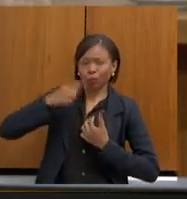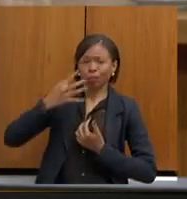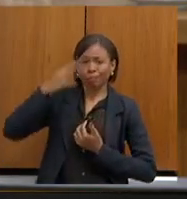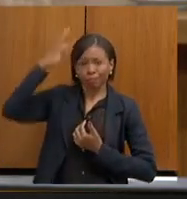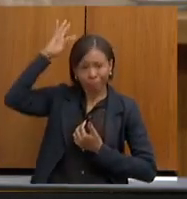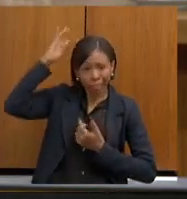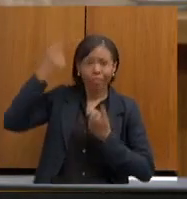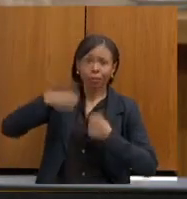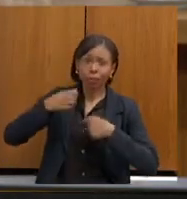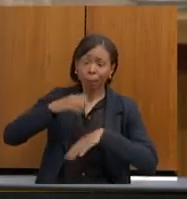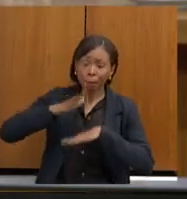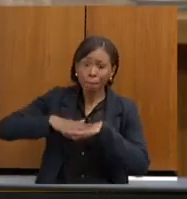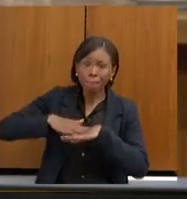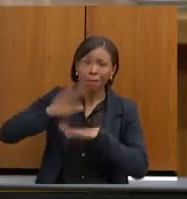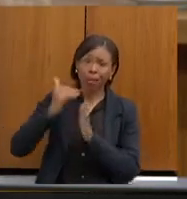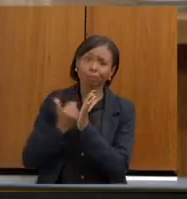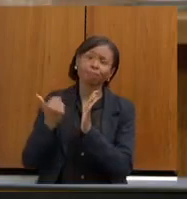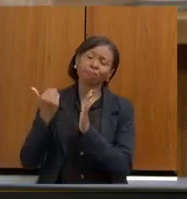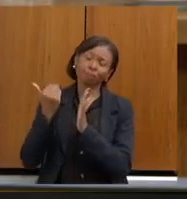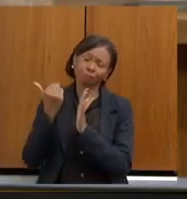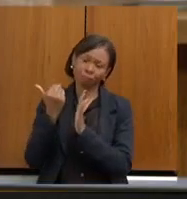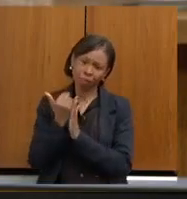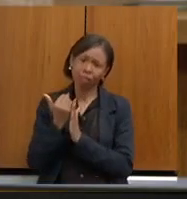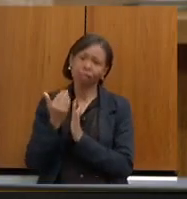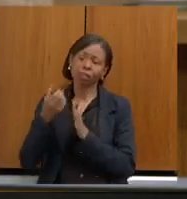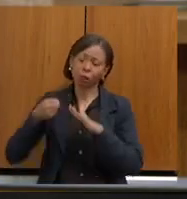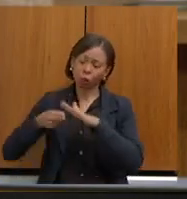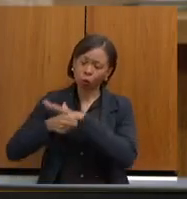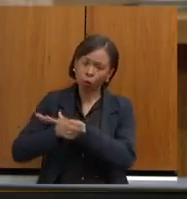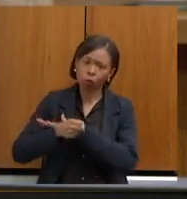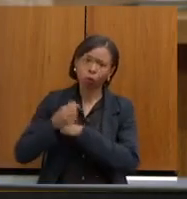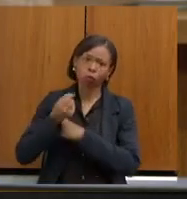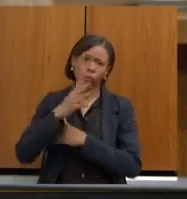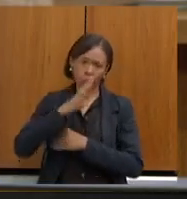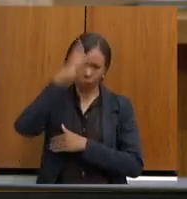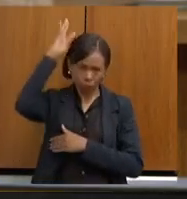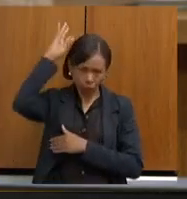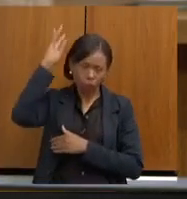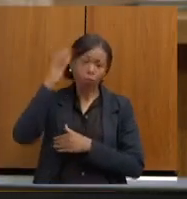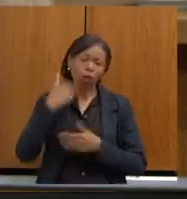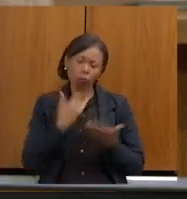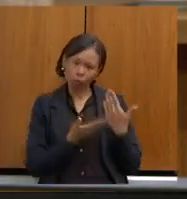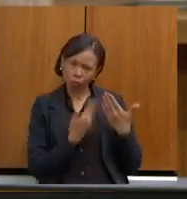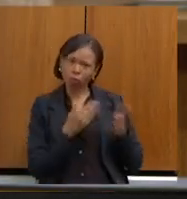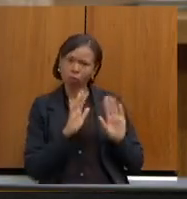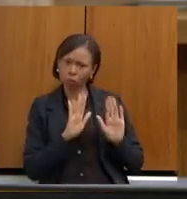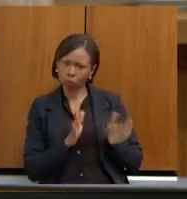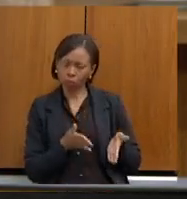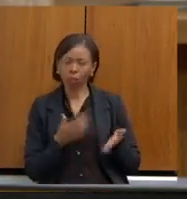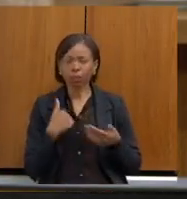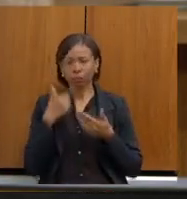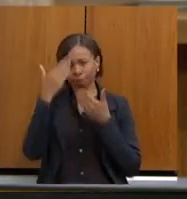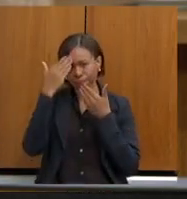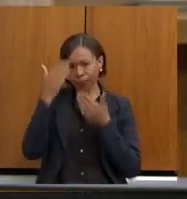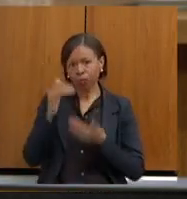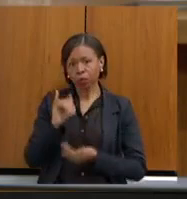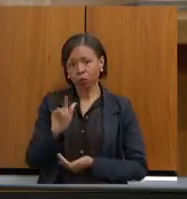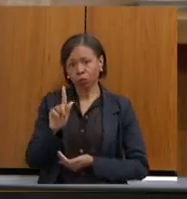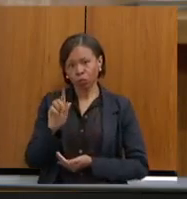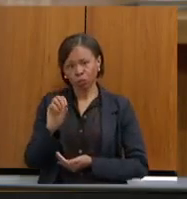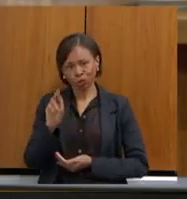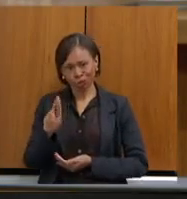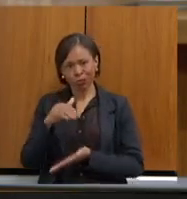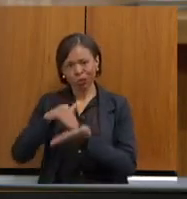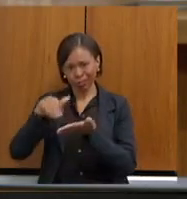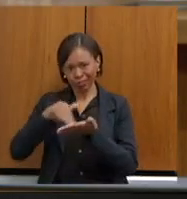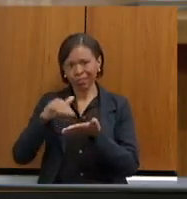recomposição então o diálogo já está vendo e nós aqui agradecemos ao secretário Igor é tu que já